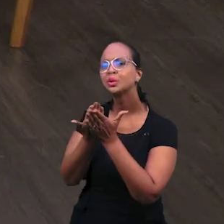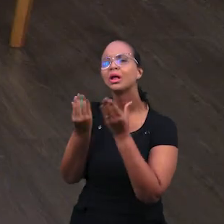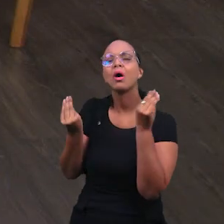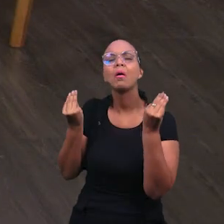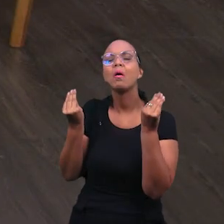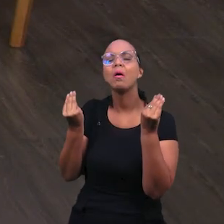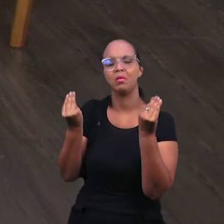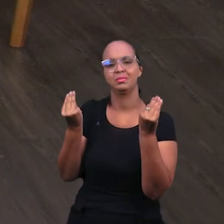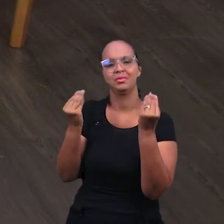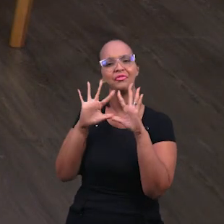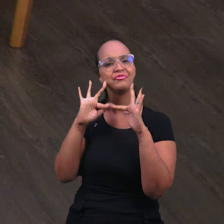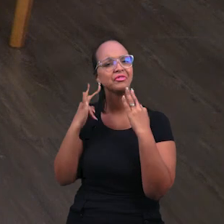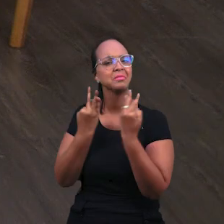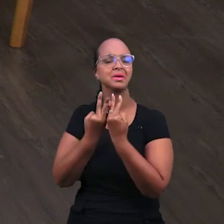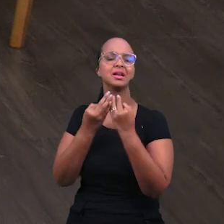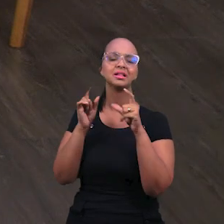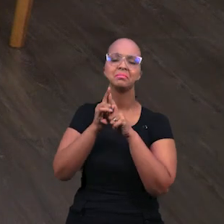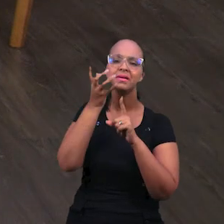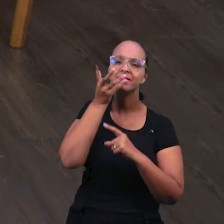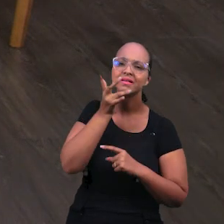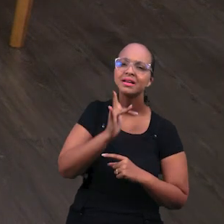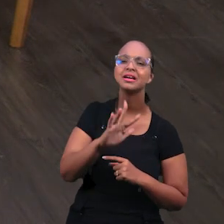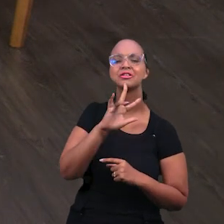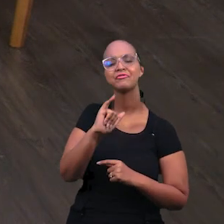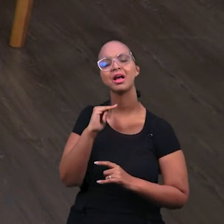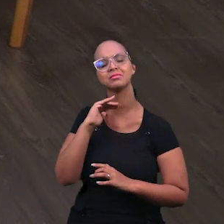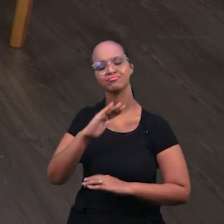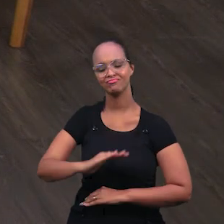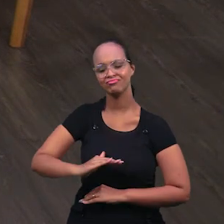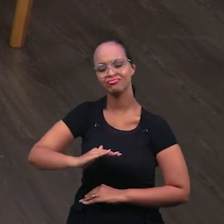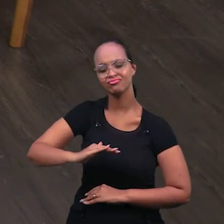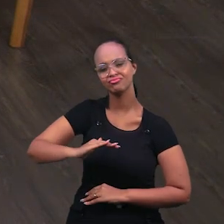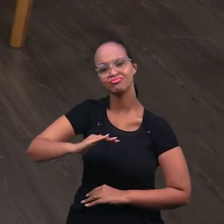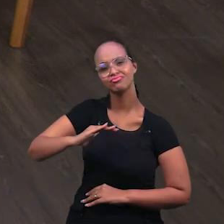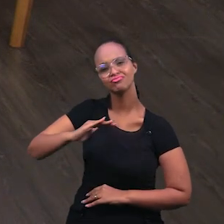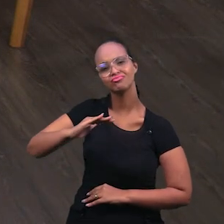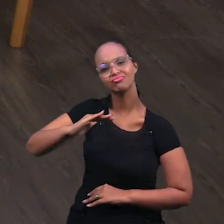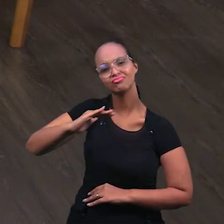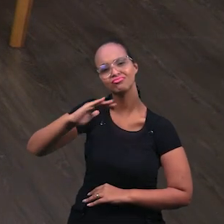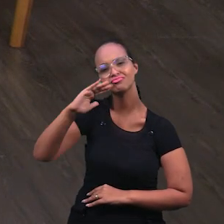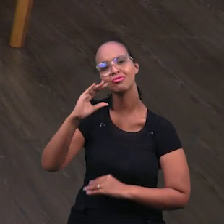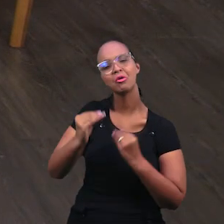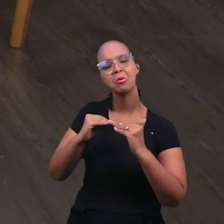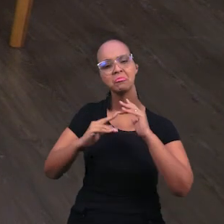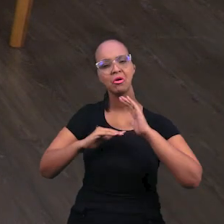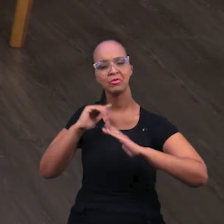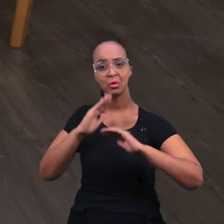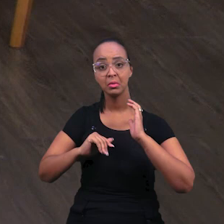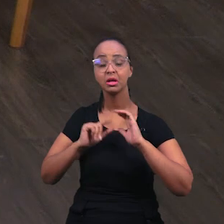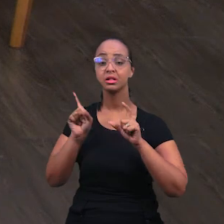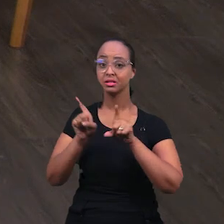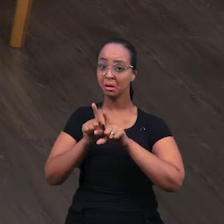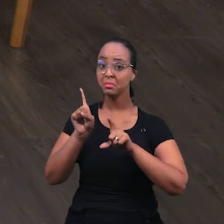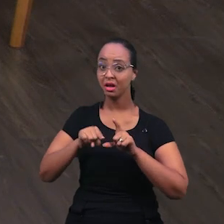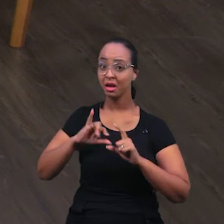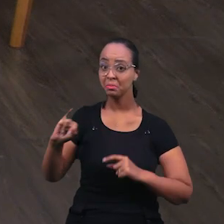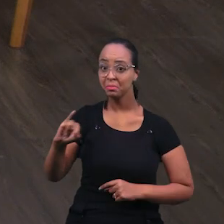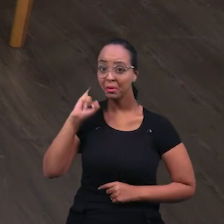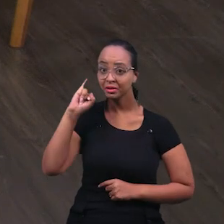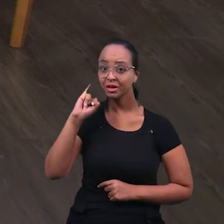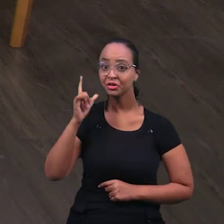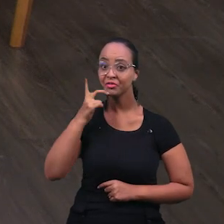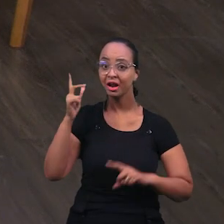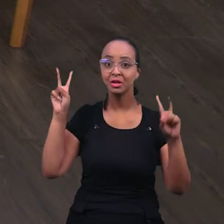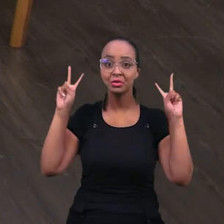falou, o modo como as famílias e as crianças vão se fortalecendo para vencer profissionalmente. Então, também é importante dizer